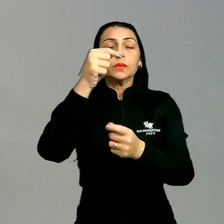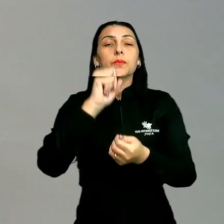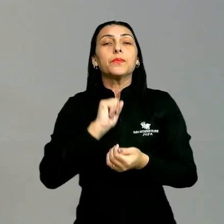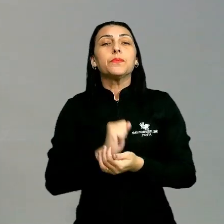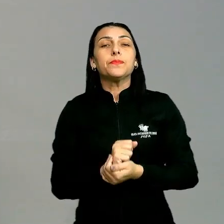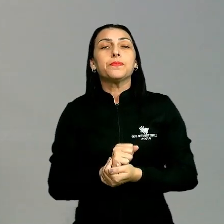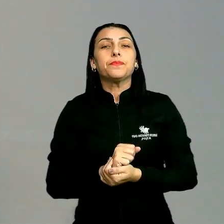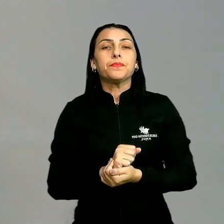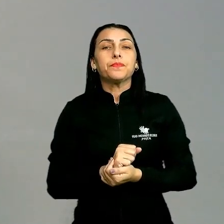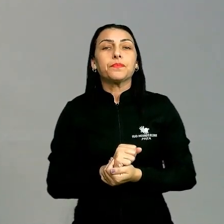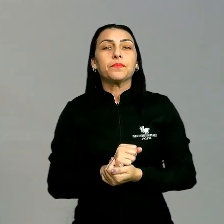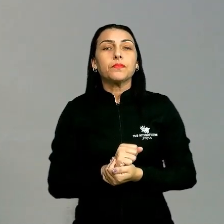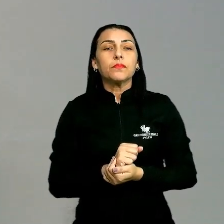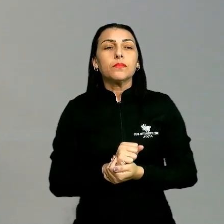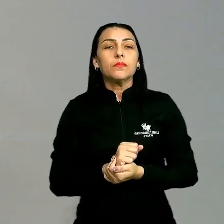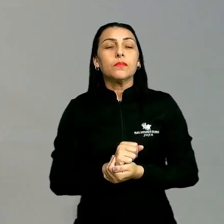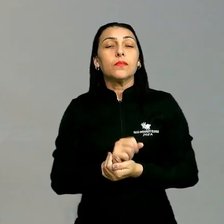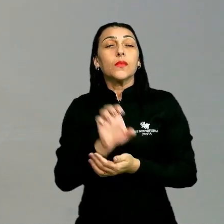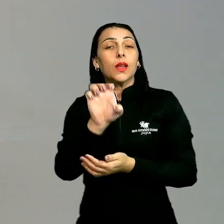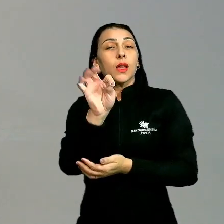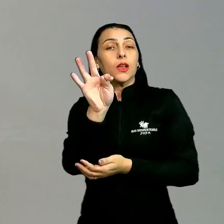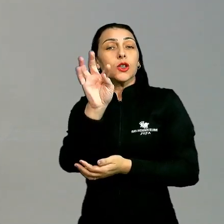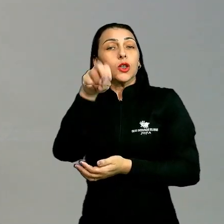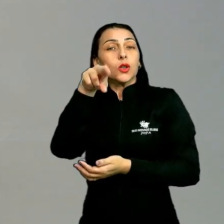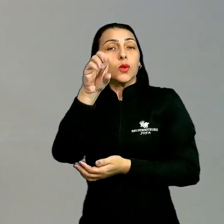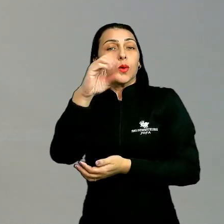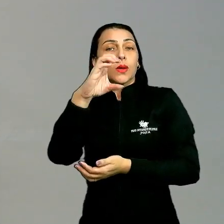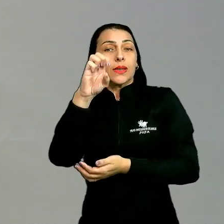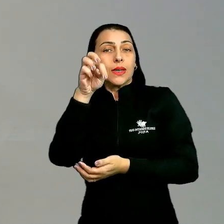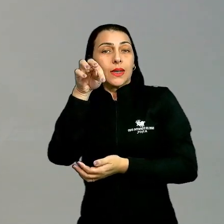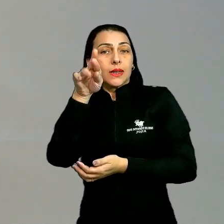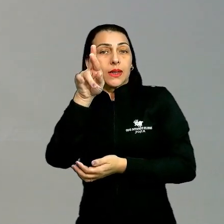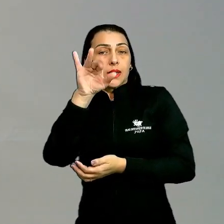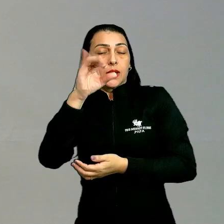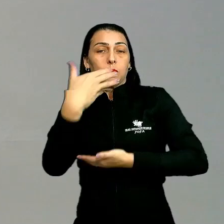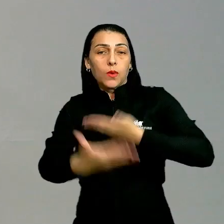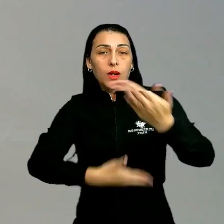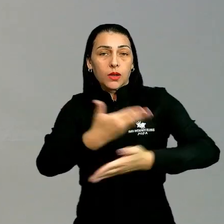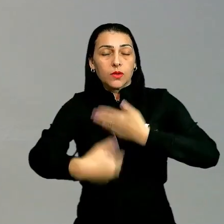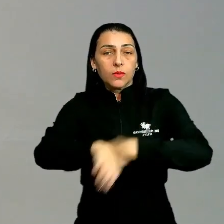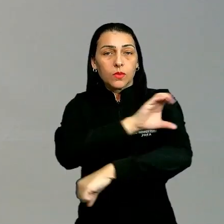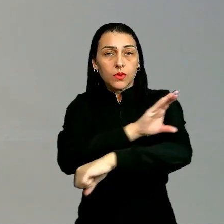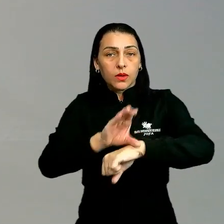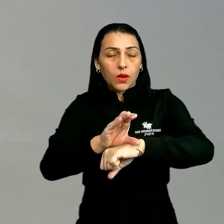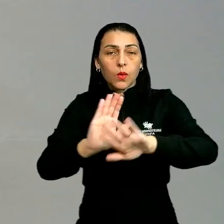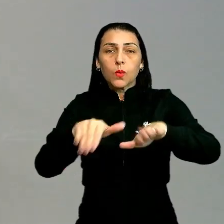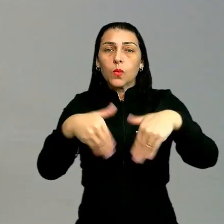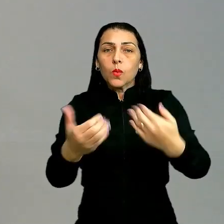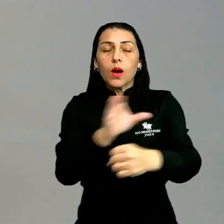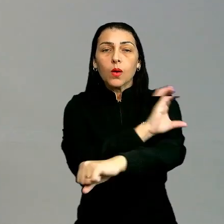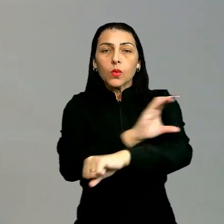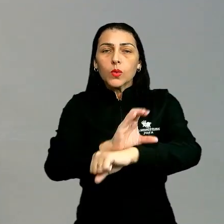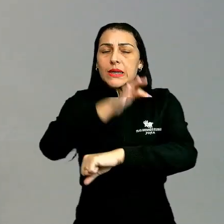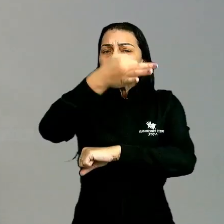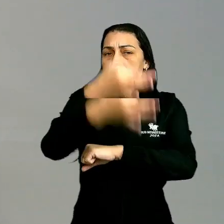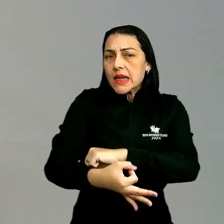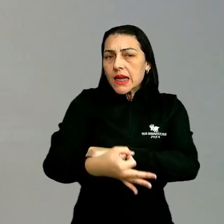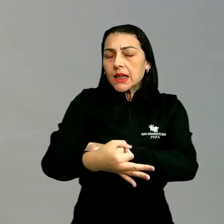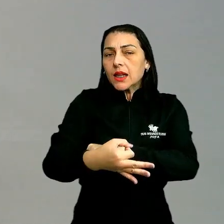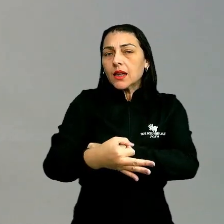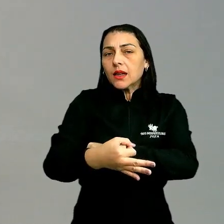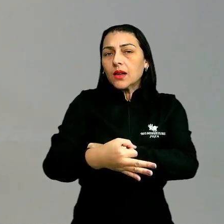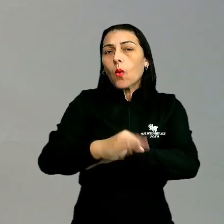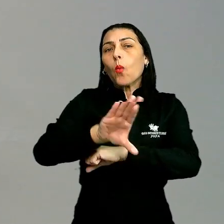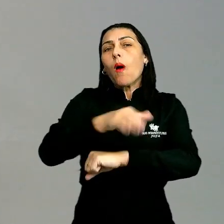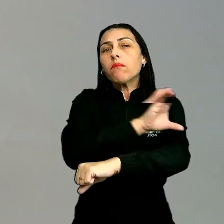questão do etnocentrismo e do relativismo cultural. Então, qual é a cultura certa, qual é a